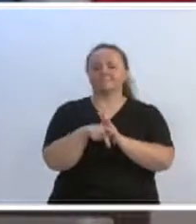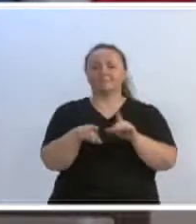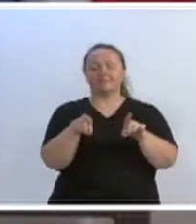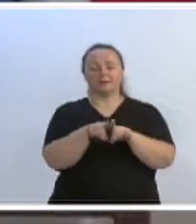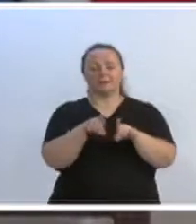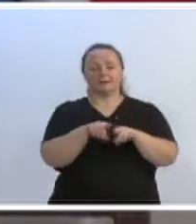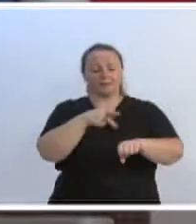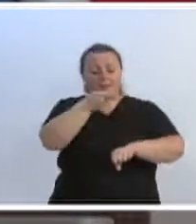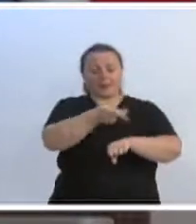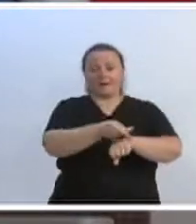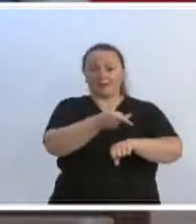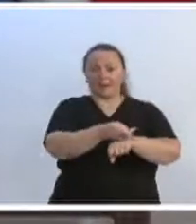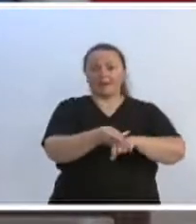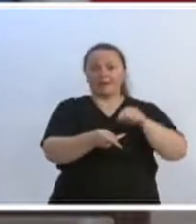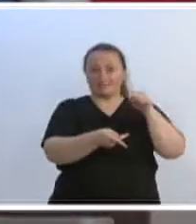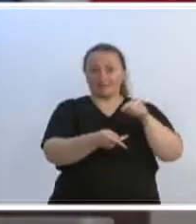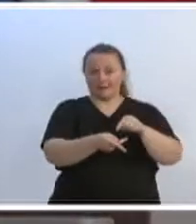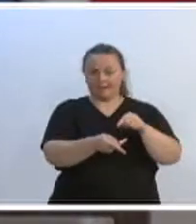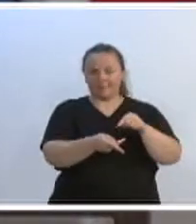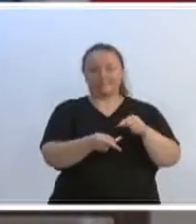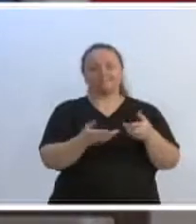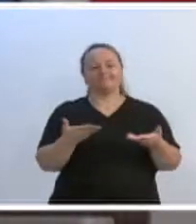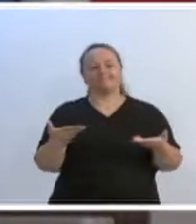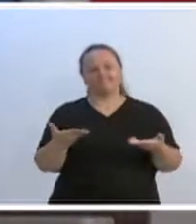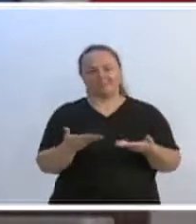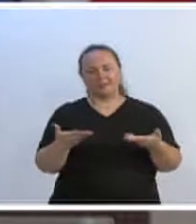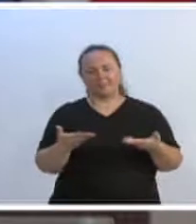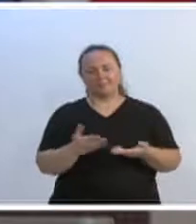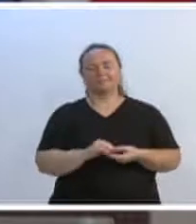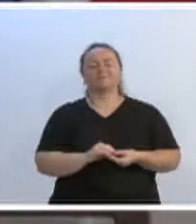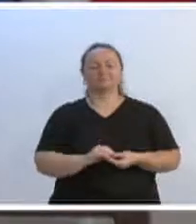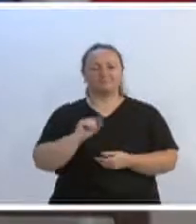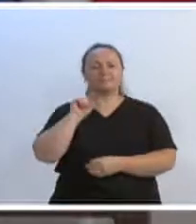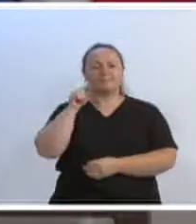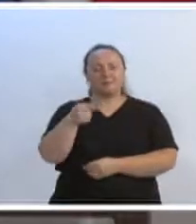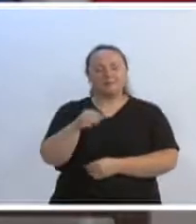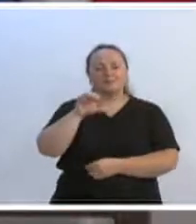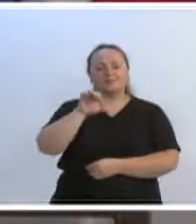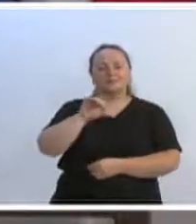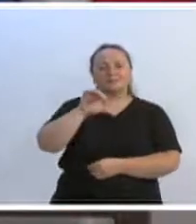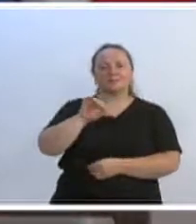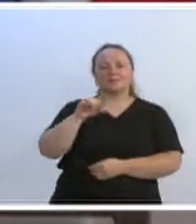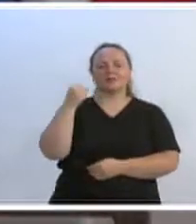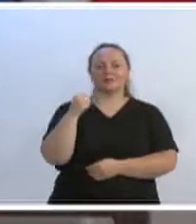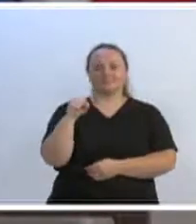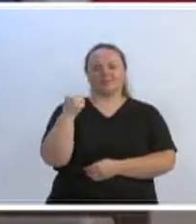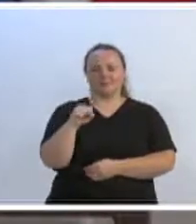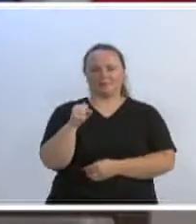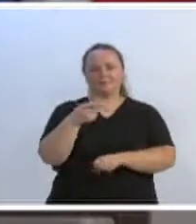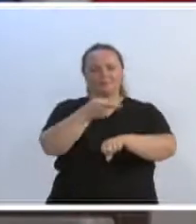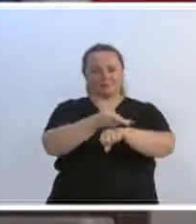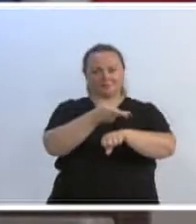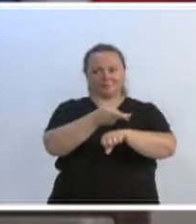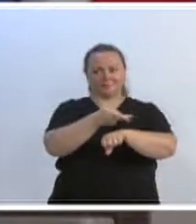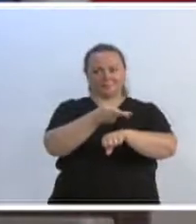que serão inseridos em plataforma para socializar com o nosso mundo